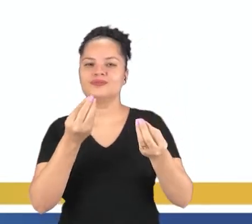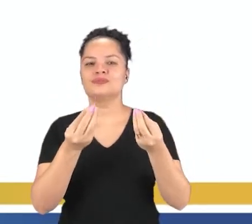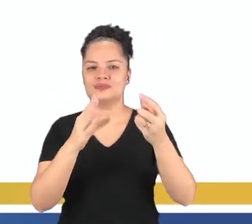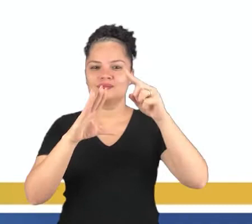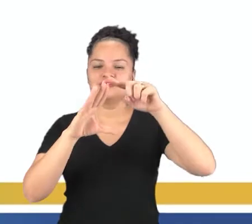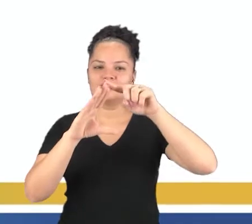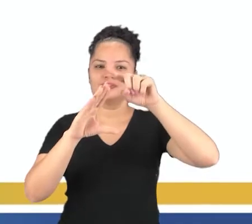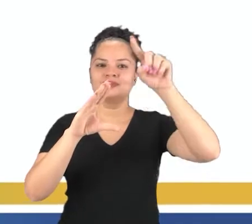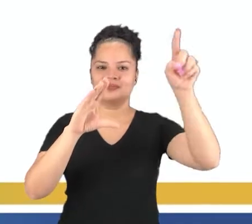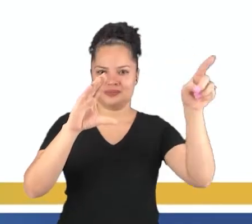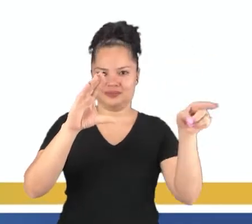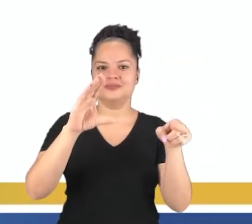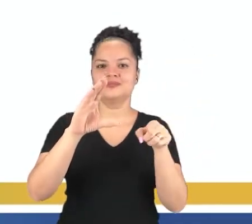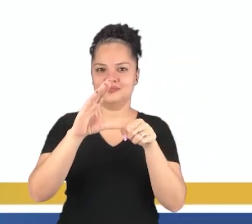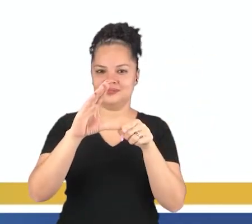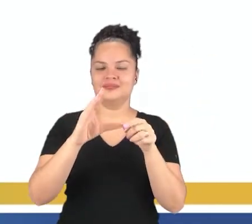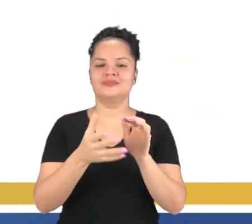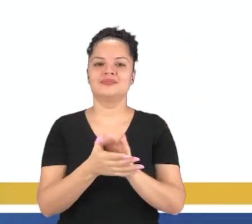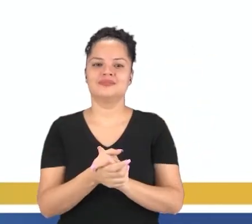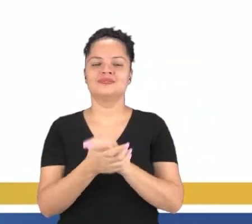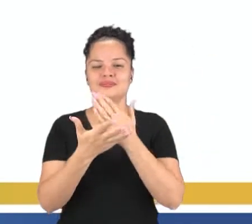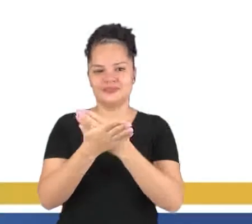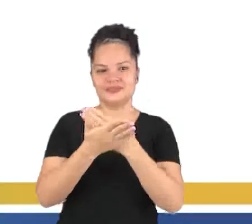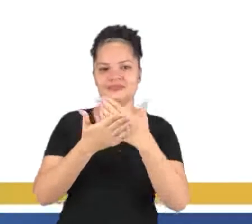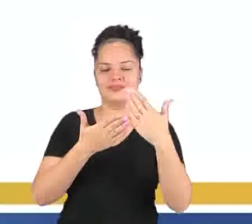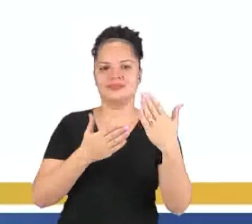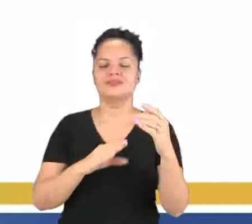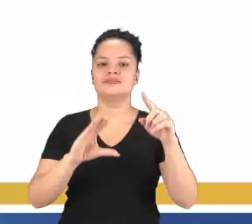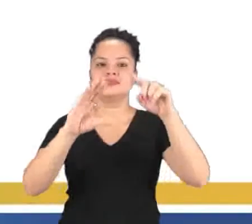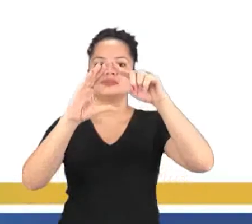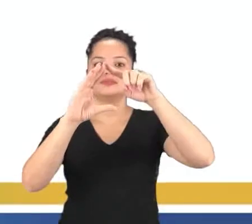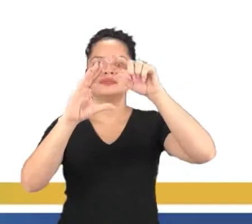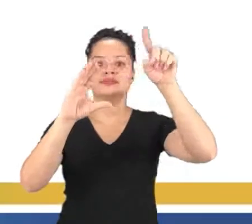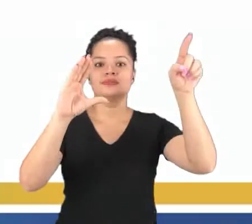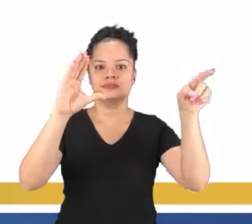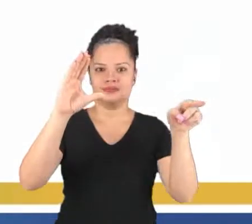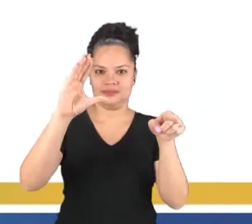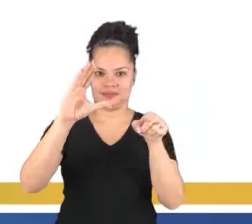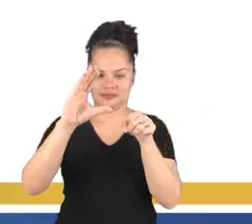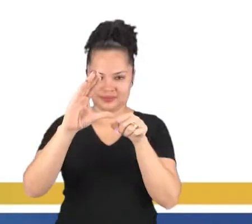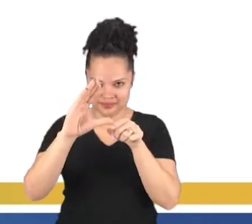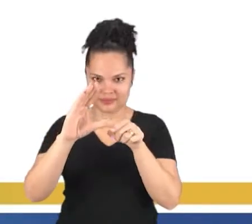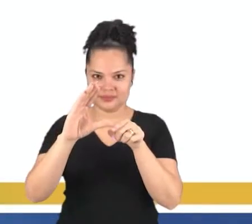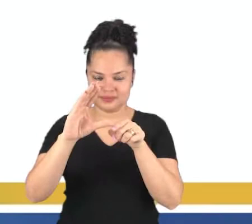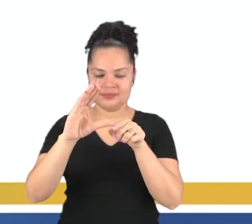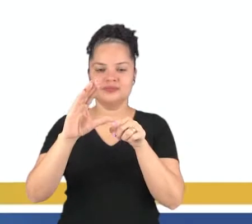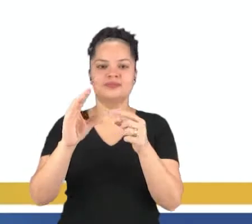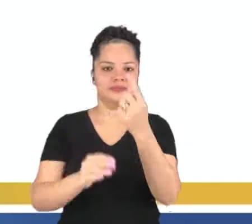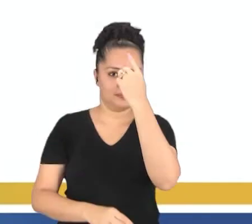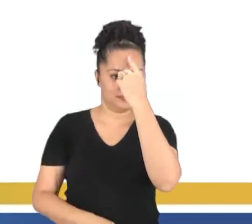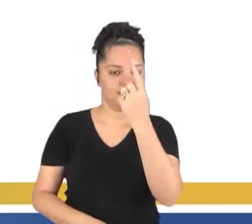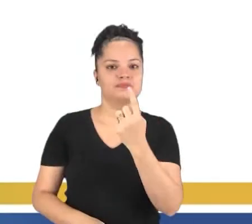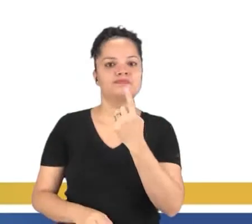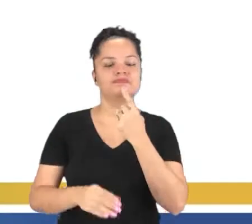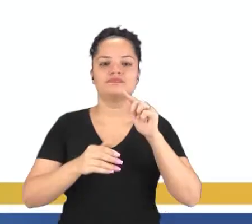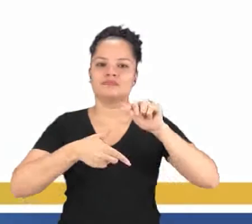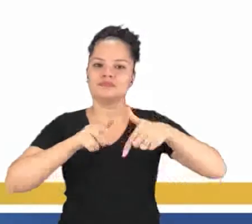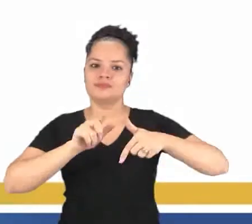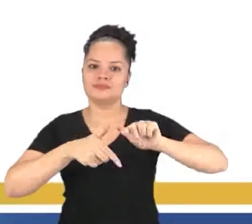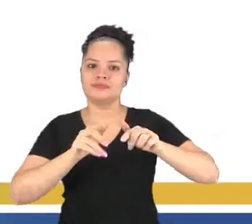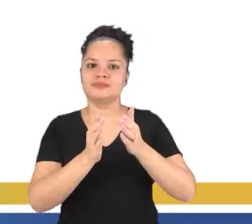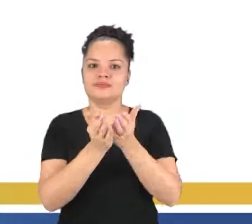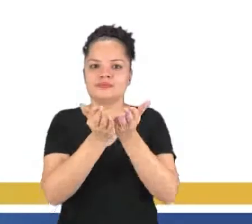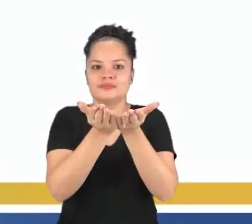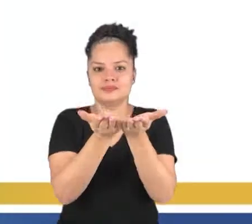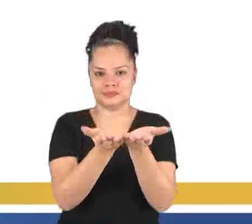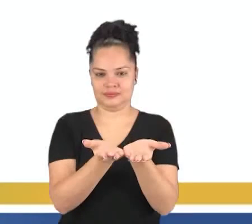circunferências. Então vamos iniciar aqui. Circunferência. A circunferência é uma figura geométrica plana